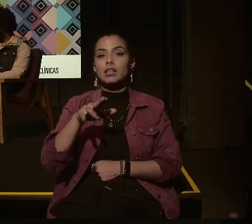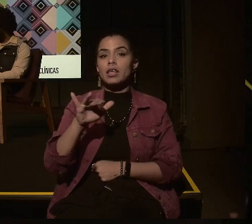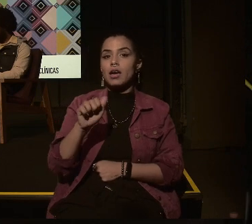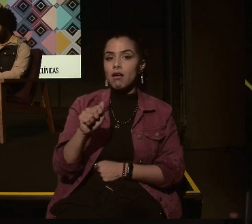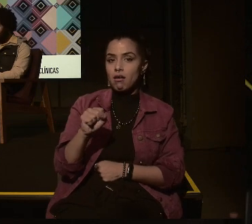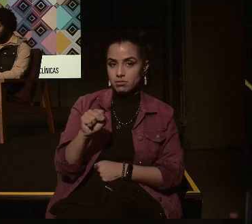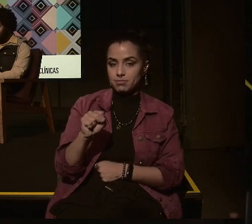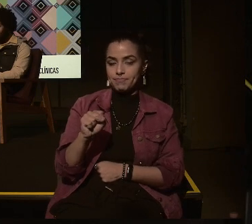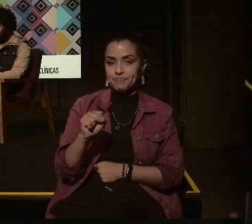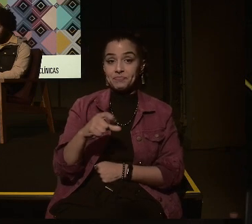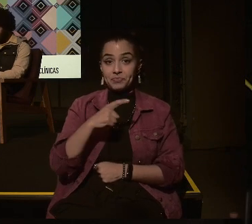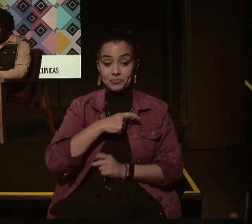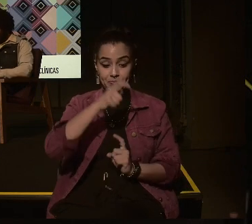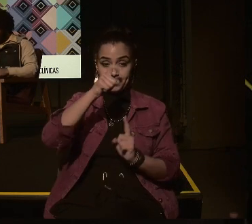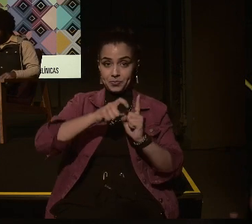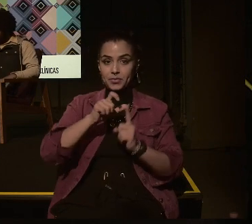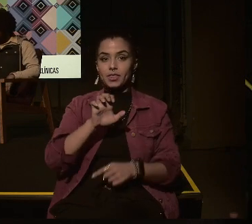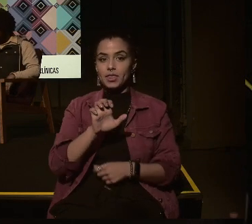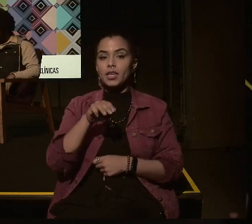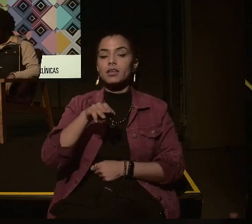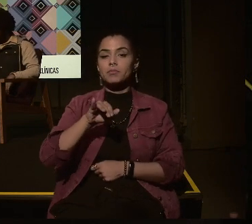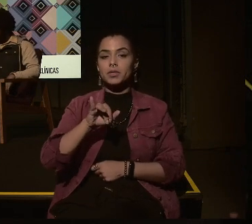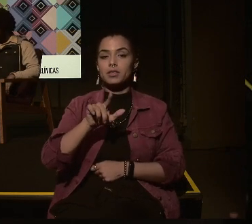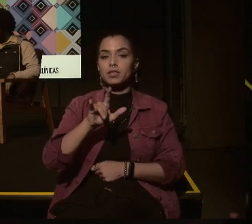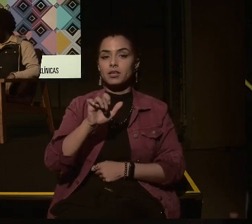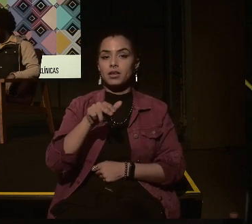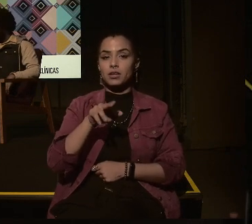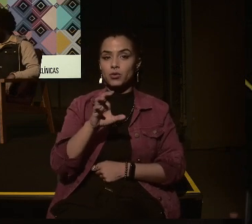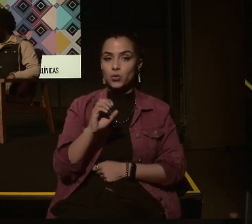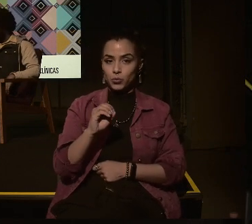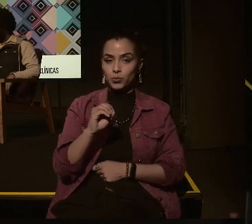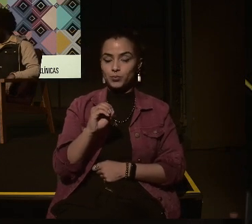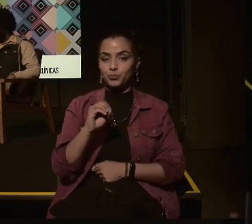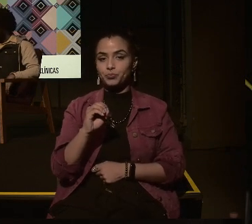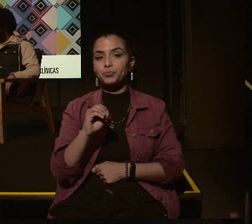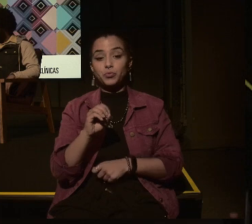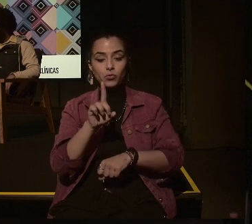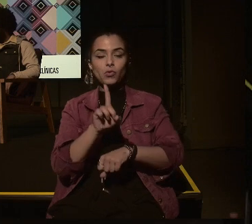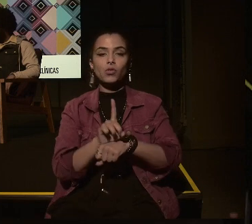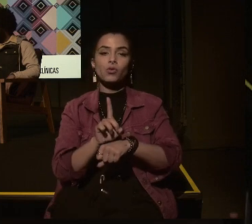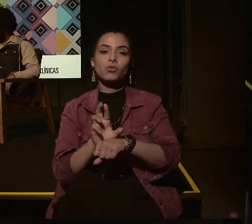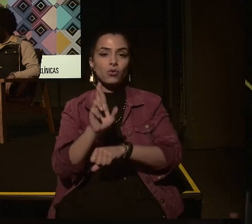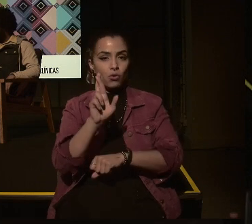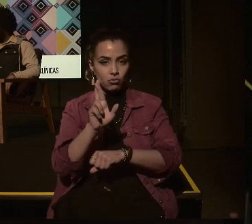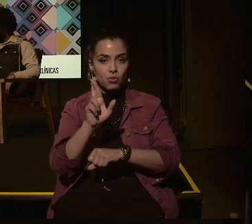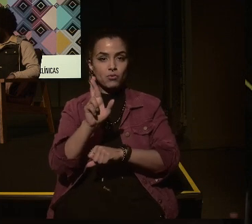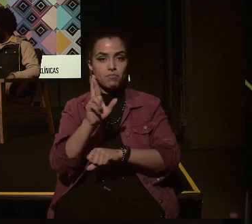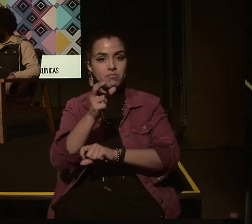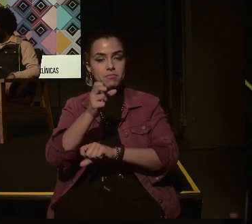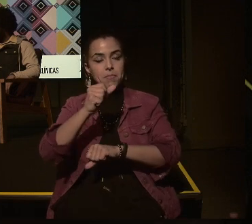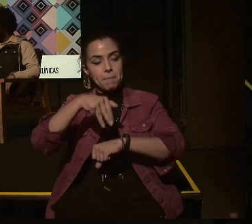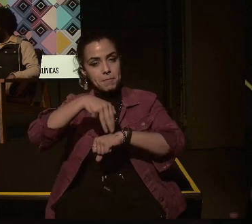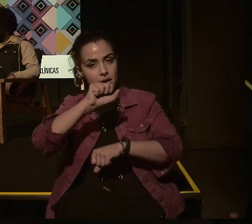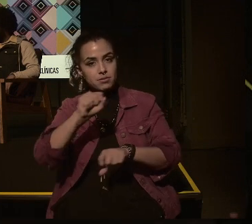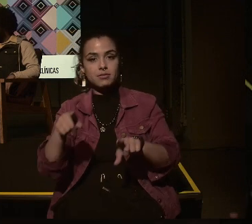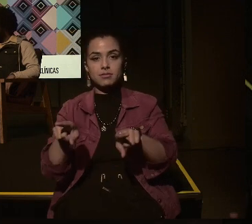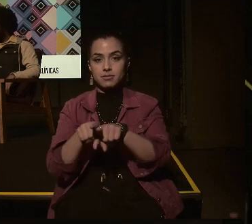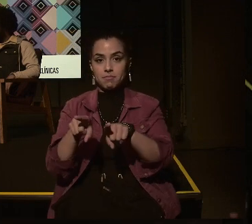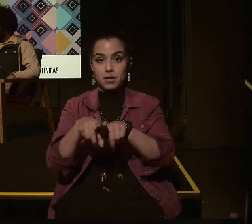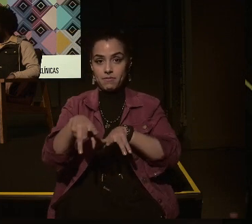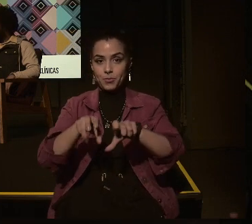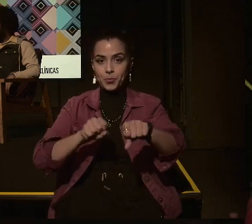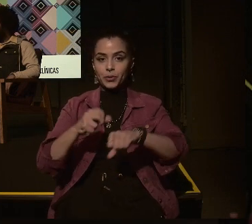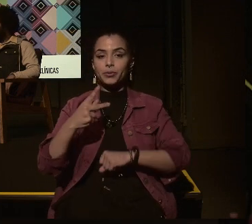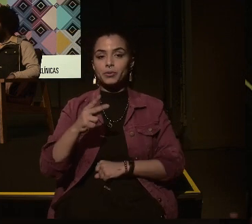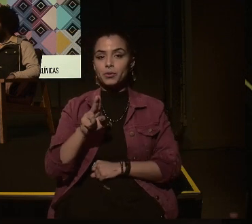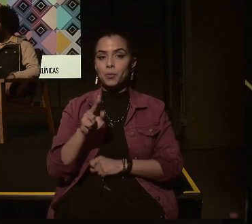Camargo Davi, que é psicólogo e psicanalista, doutor e mestre em psicologia social pela PUC São Paulo. Coordenador